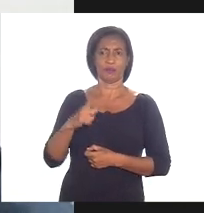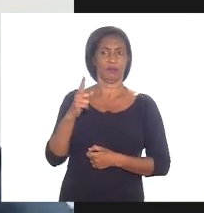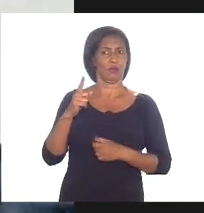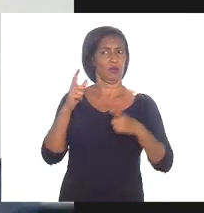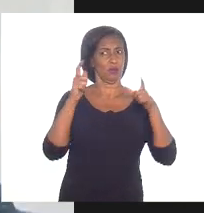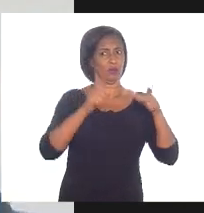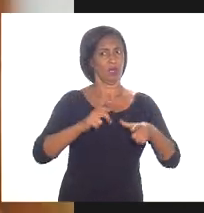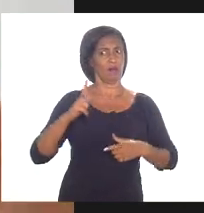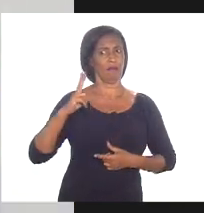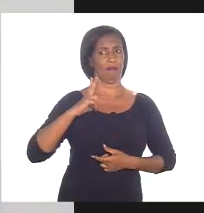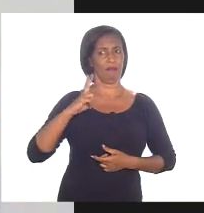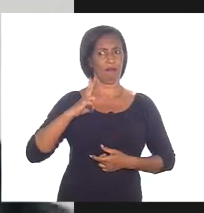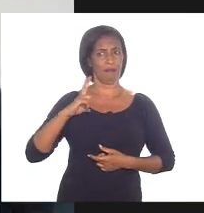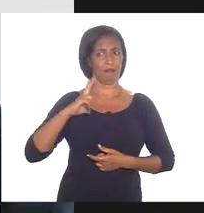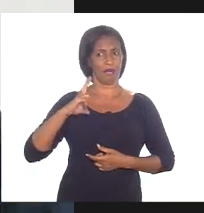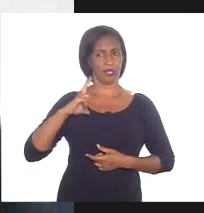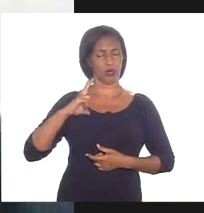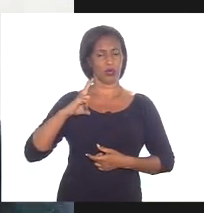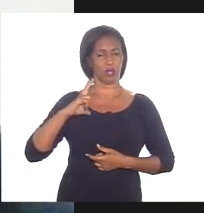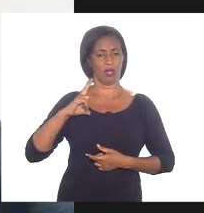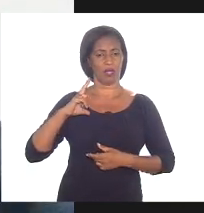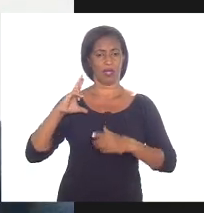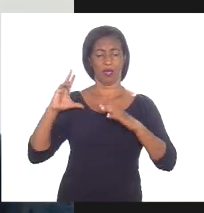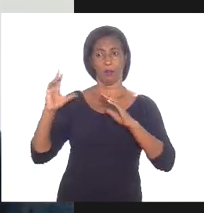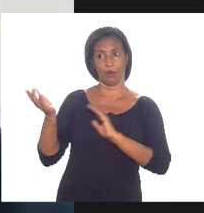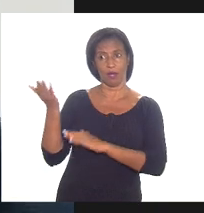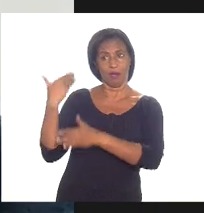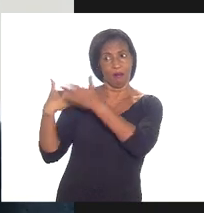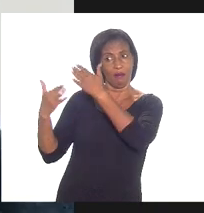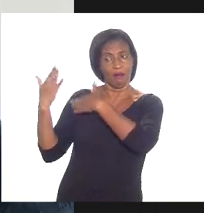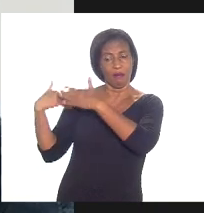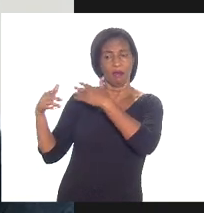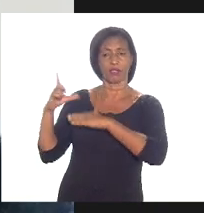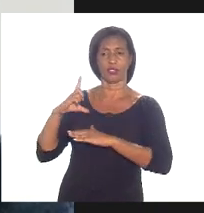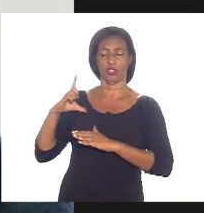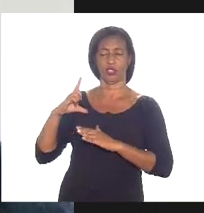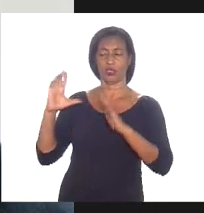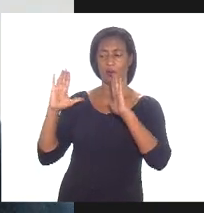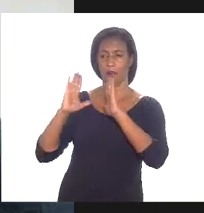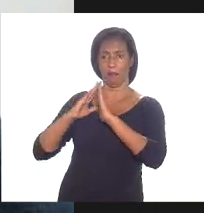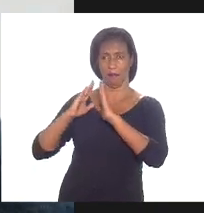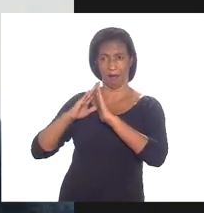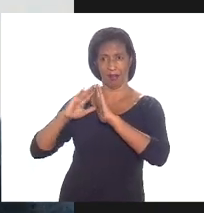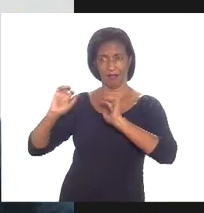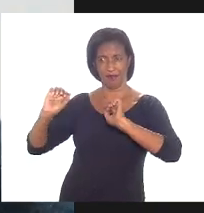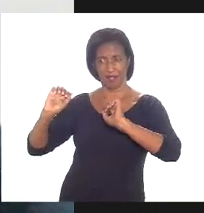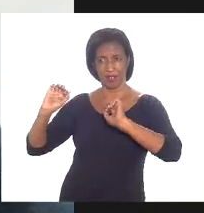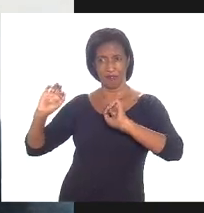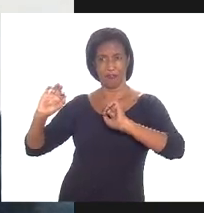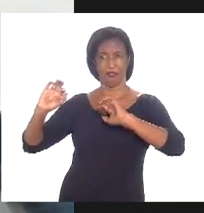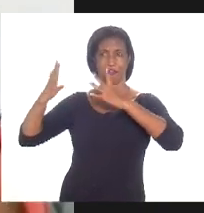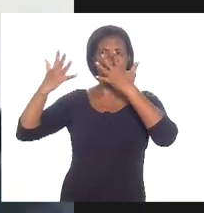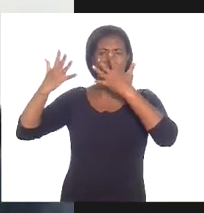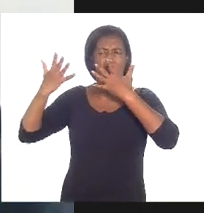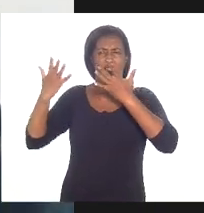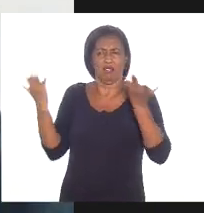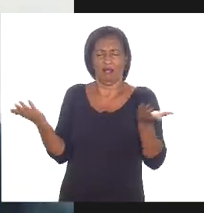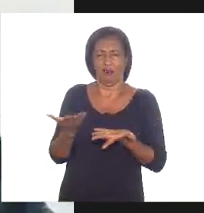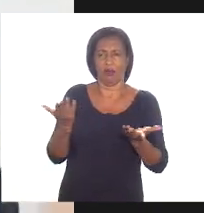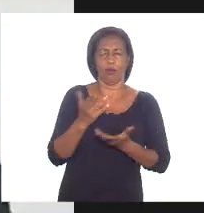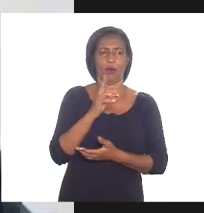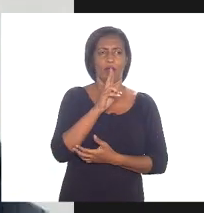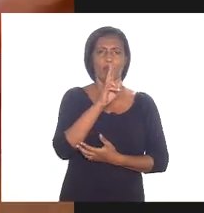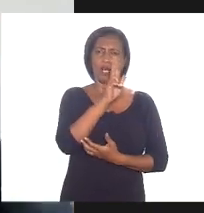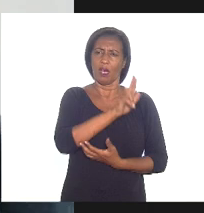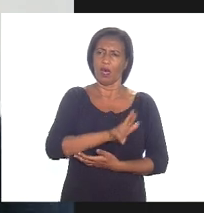que antes lá existe uma casa de espetáculo que funcionava muito bem e... quando a universidade fez questão, ou seja, obviamente